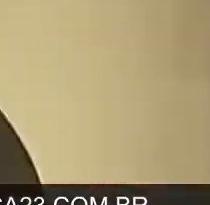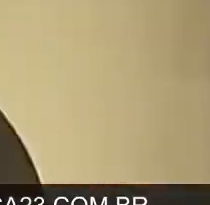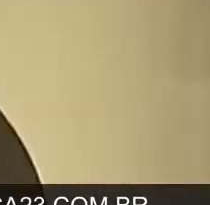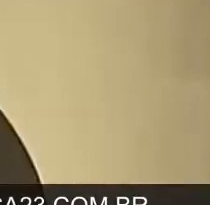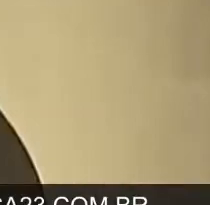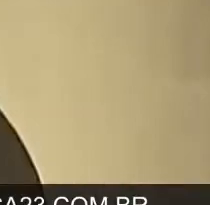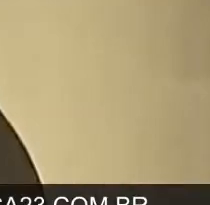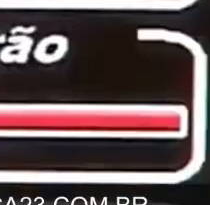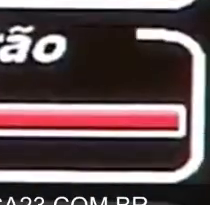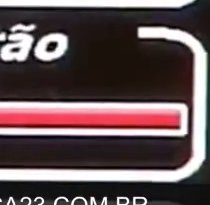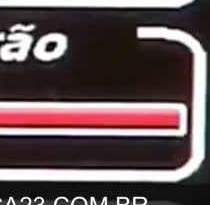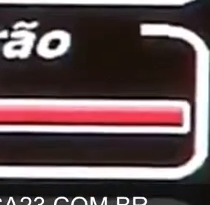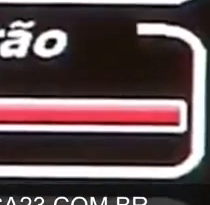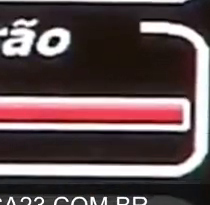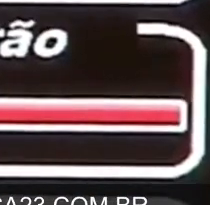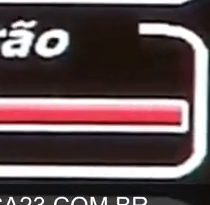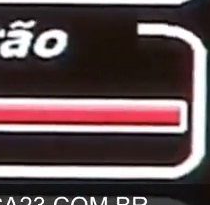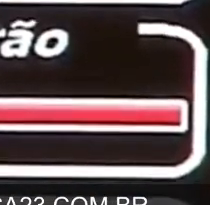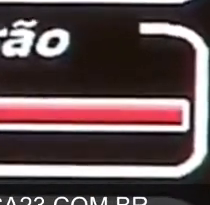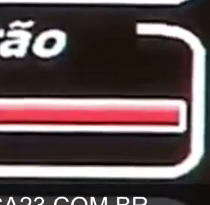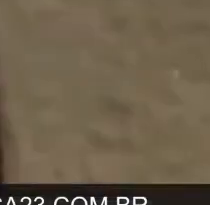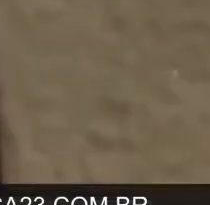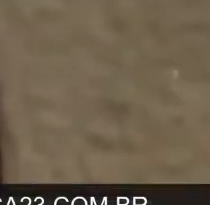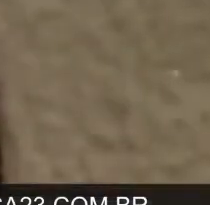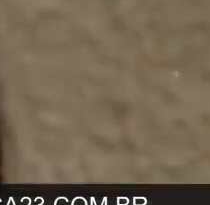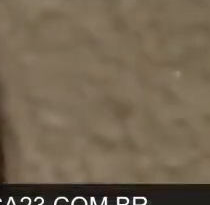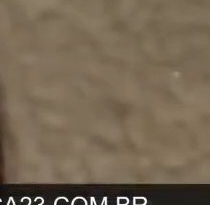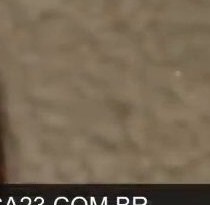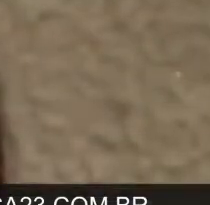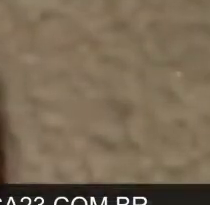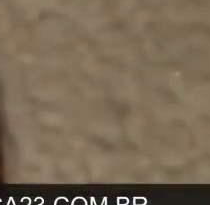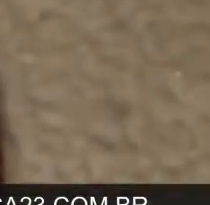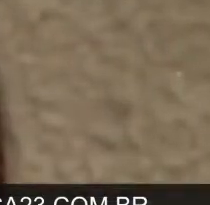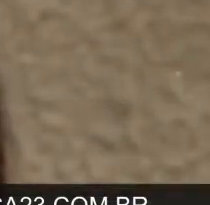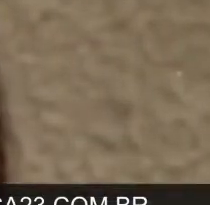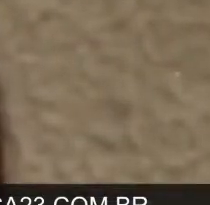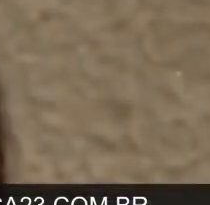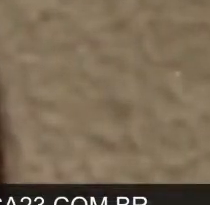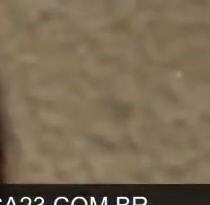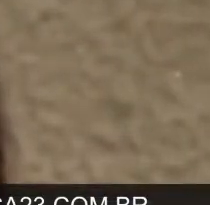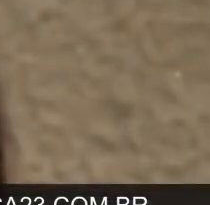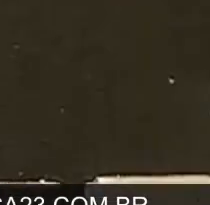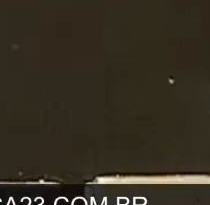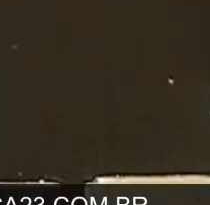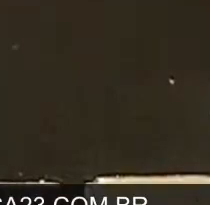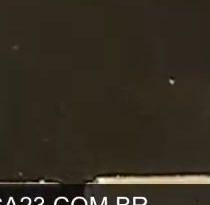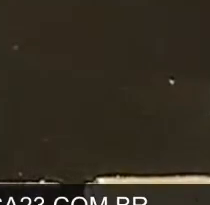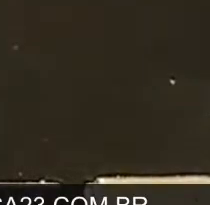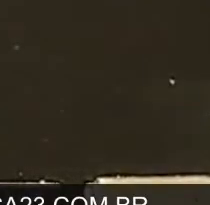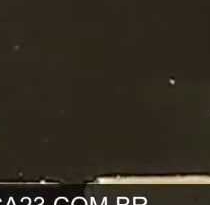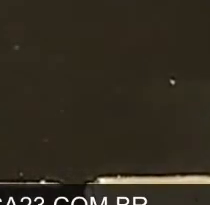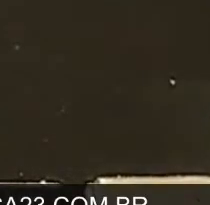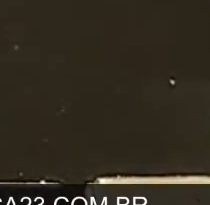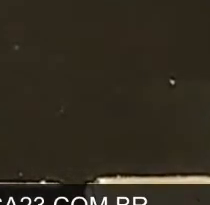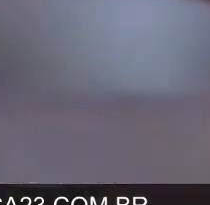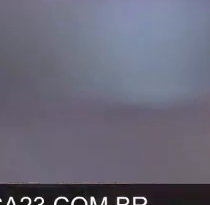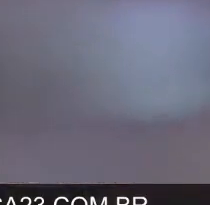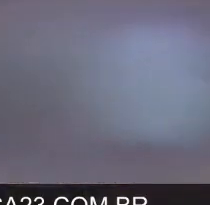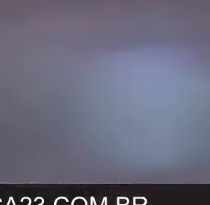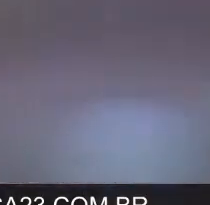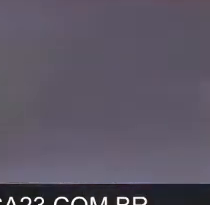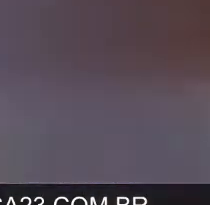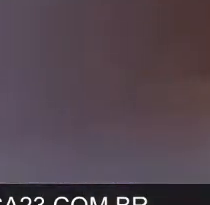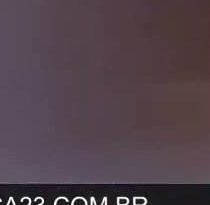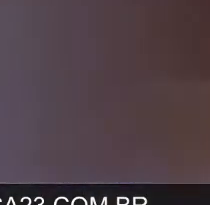tem uma novidade: sempre existem investimentos e também agora uma nova referência